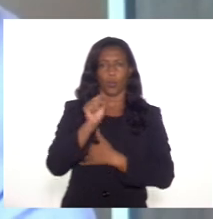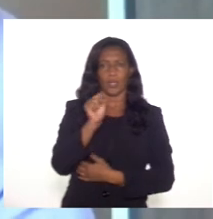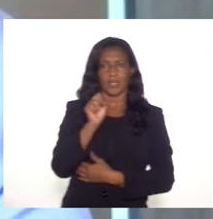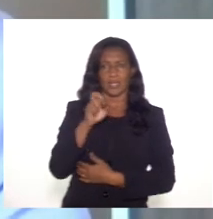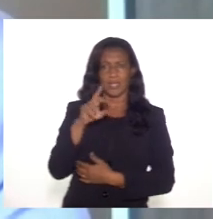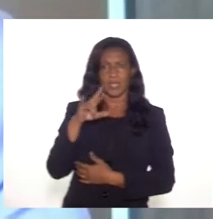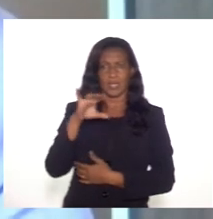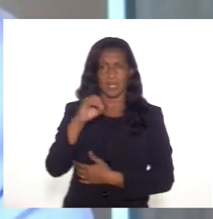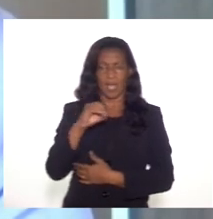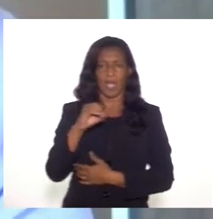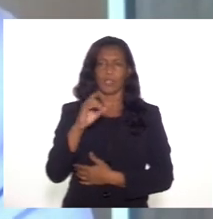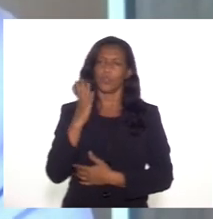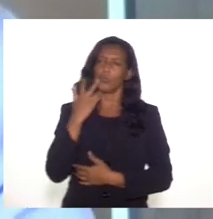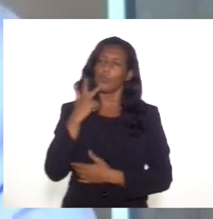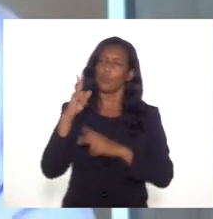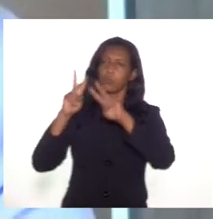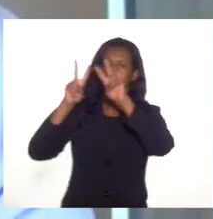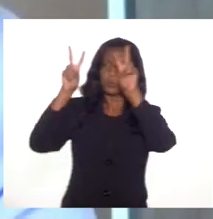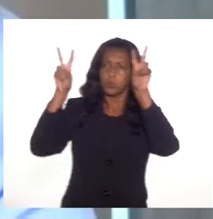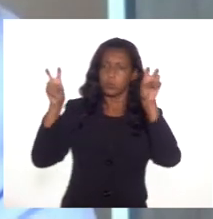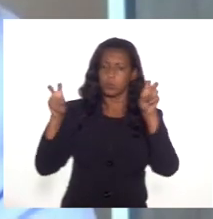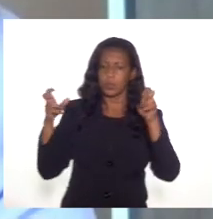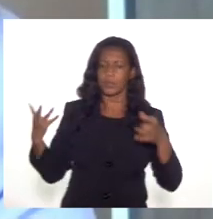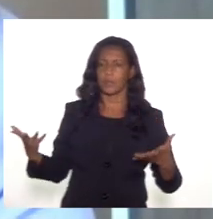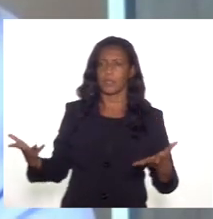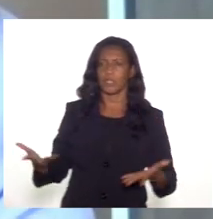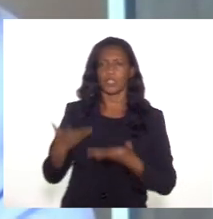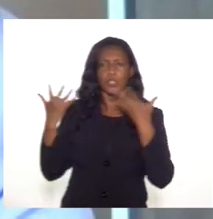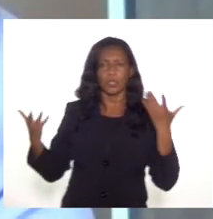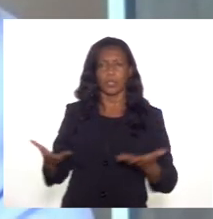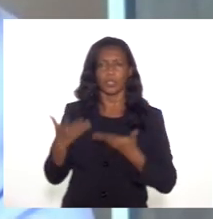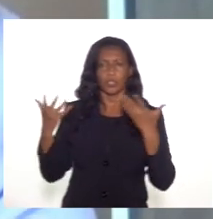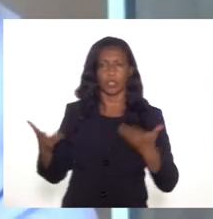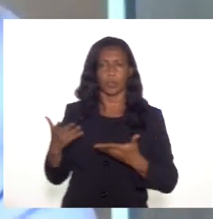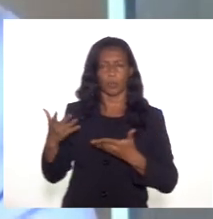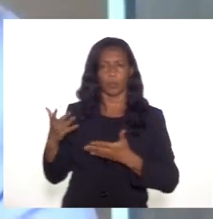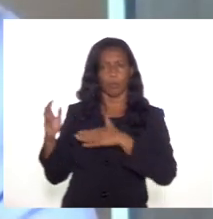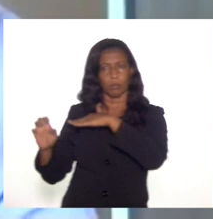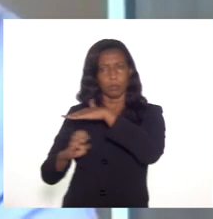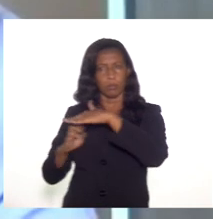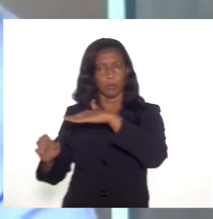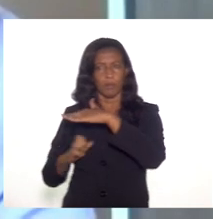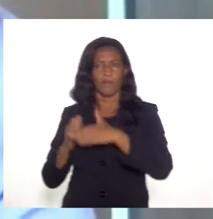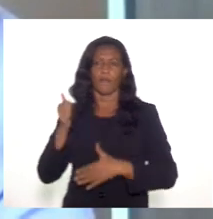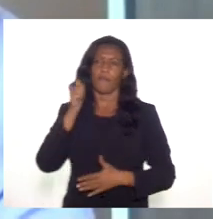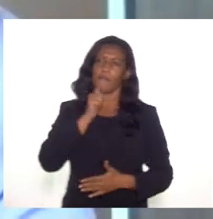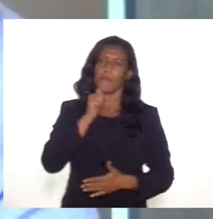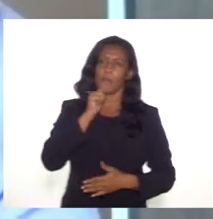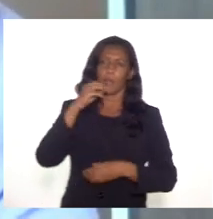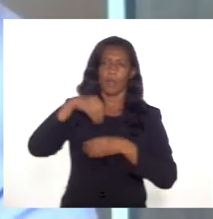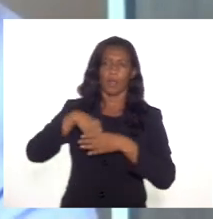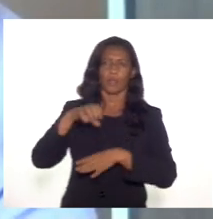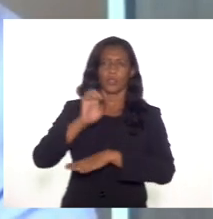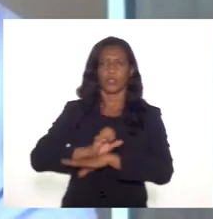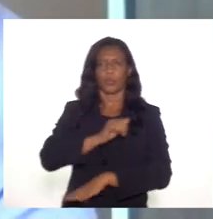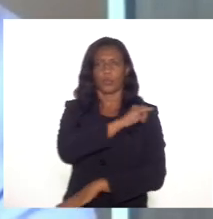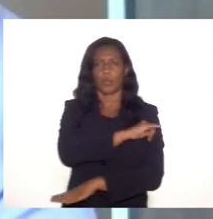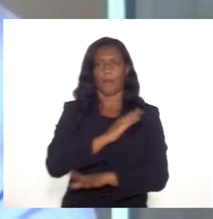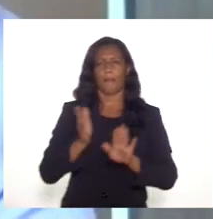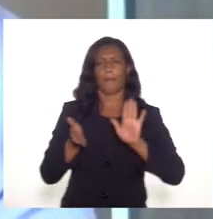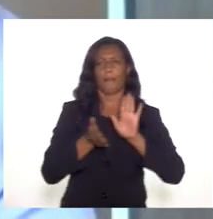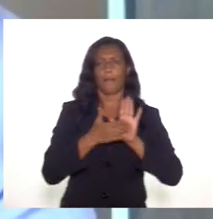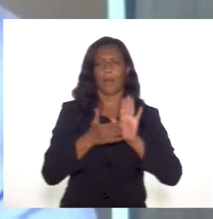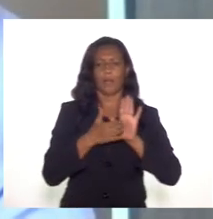Fernandes, que dispõe sobre o estímulo ao empreendedorismo feminino no âmbito do Estado do Rio de Janeiro. Pareceres das